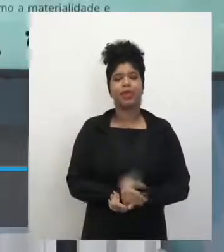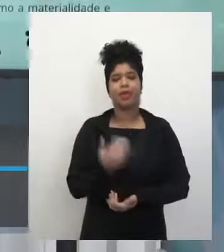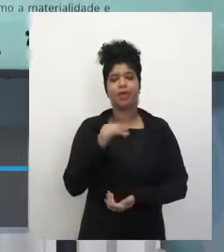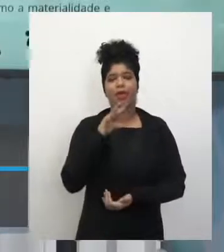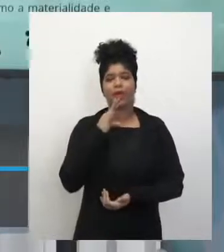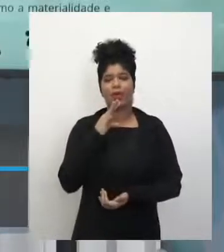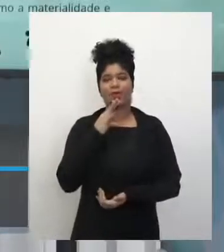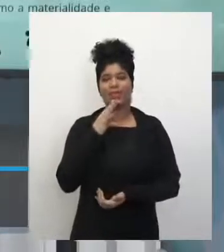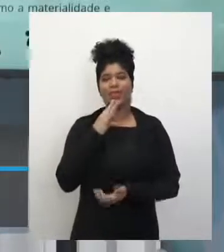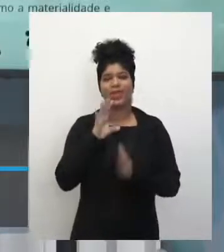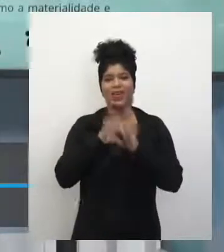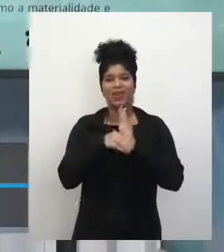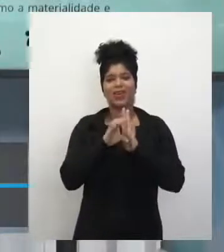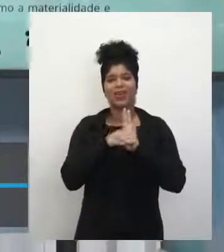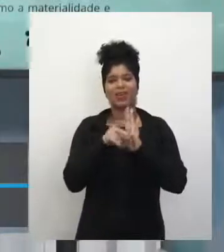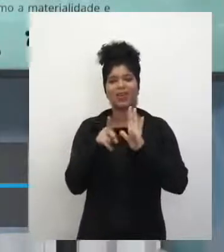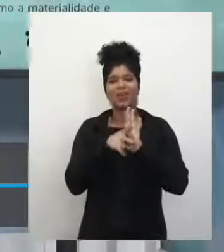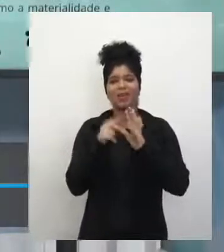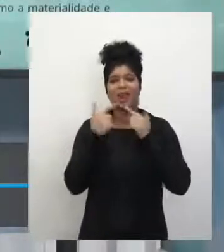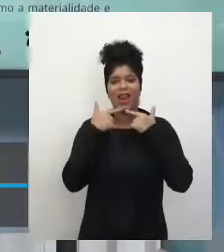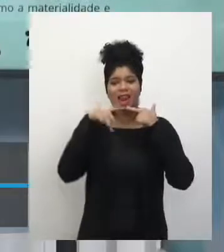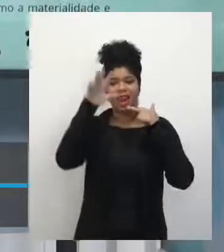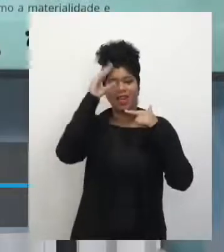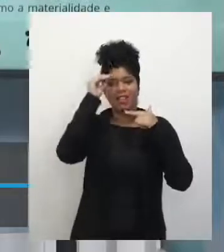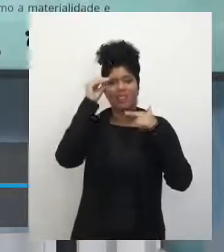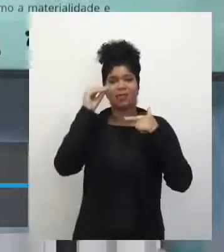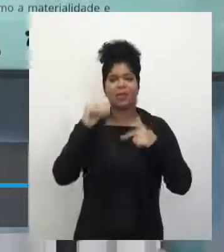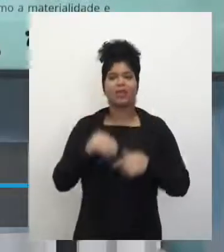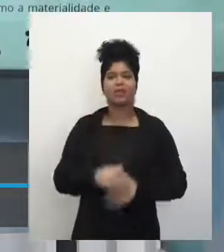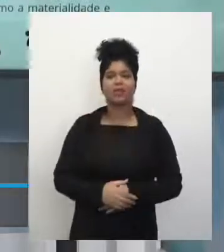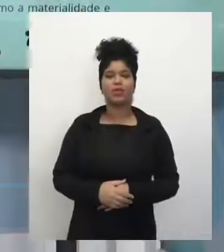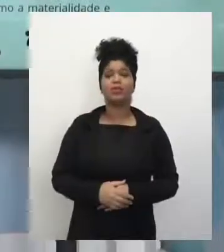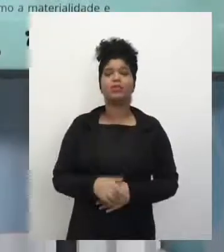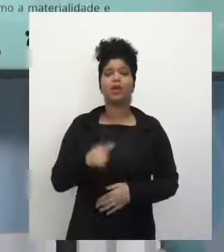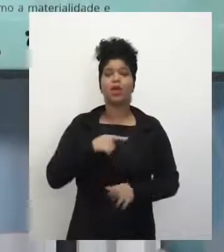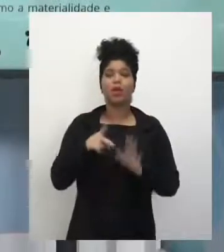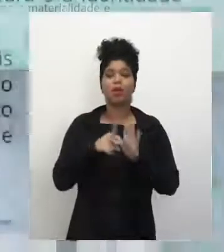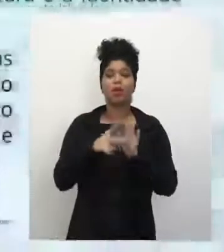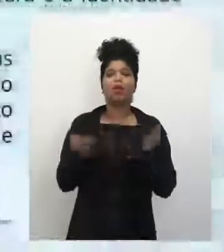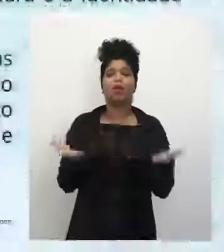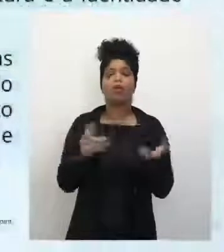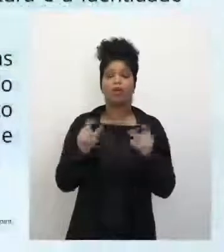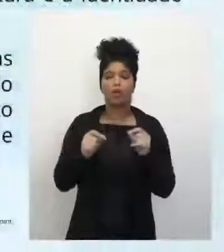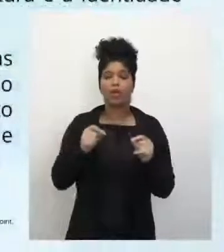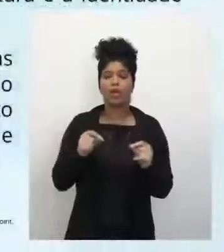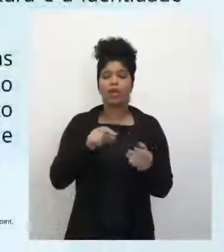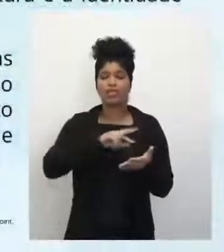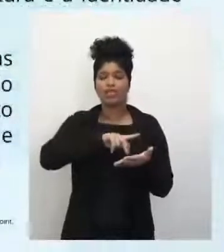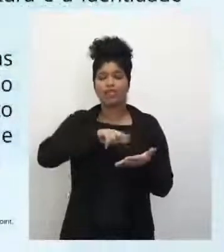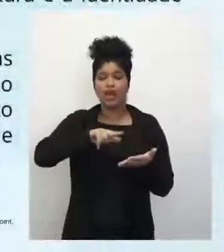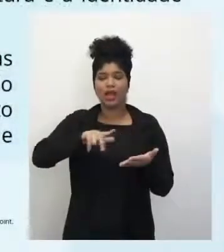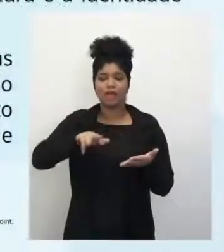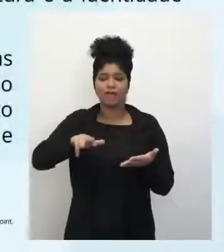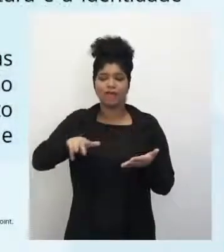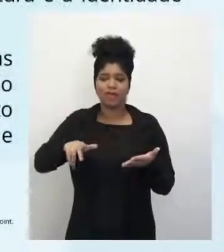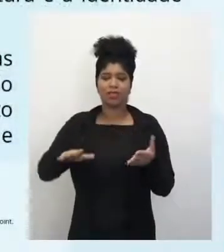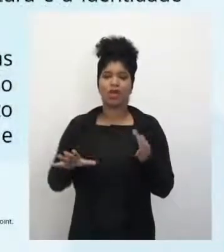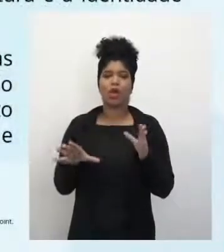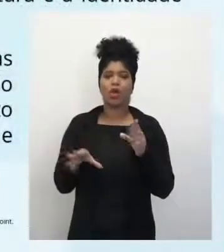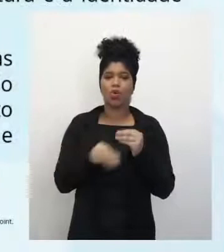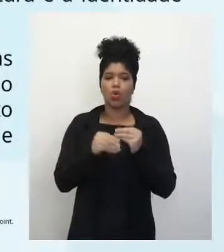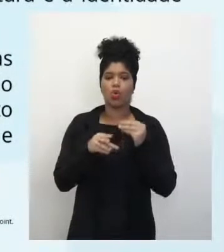conceito, do que é a linguagem artística, tá? Então, as linguagens artísticas, gente, elas compreendem um conjunto,